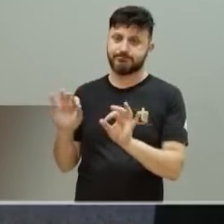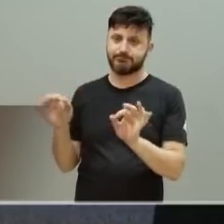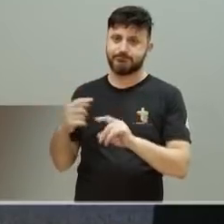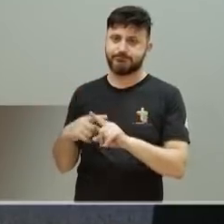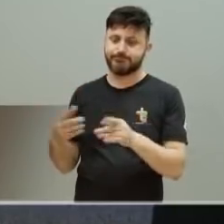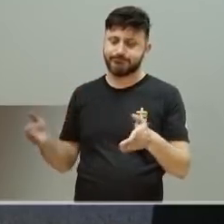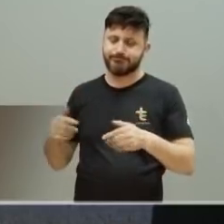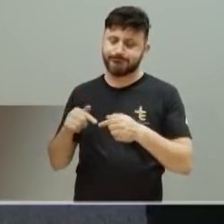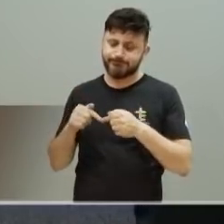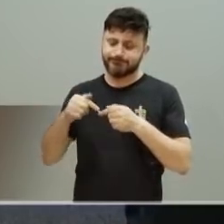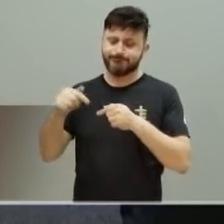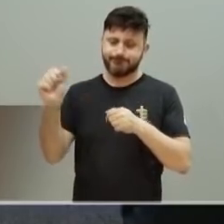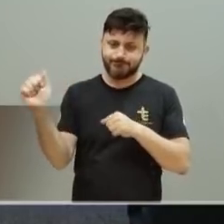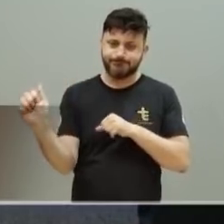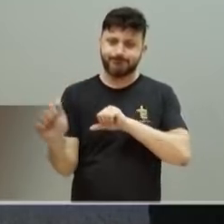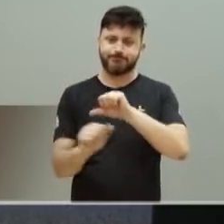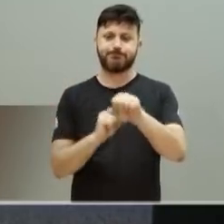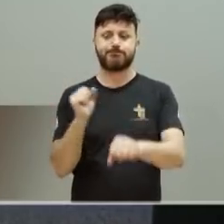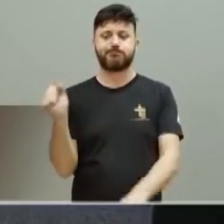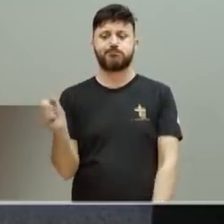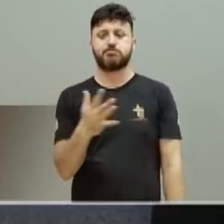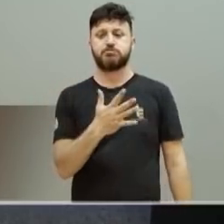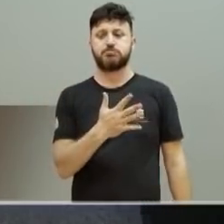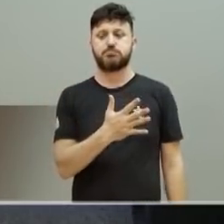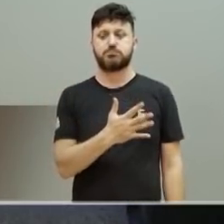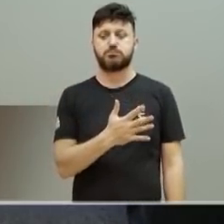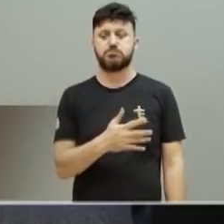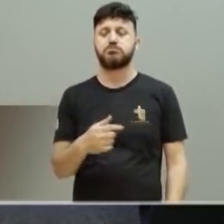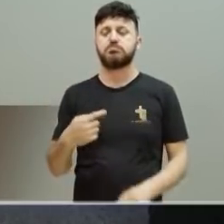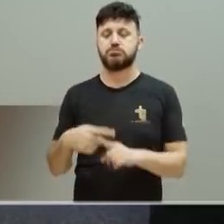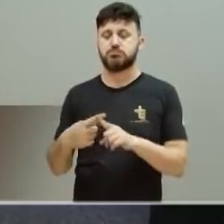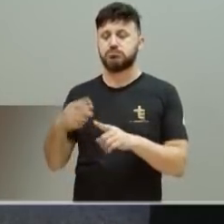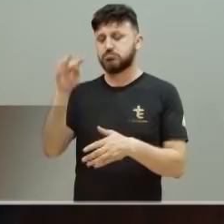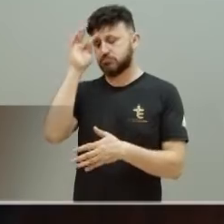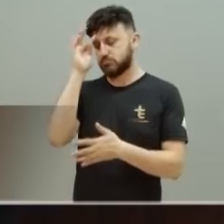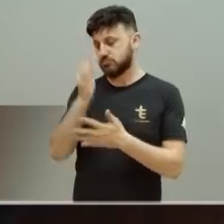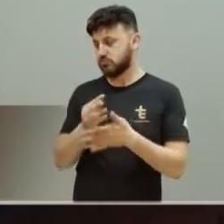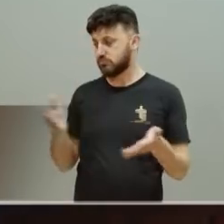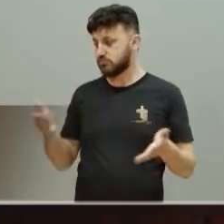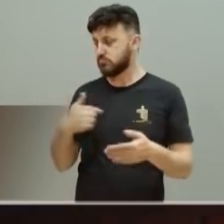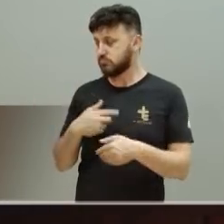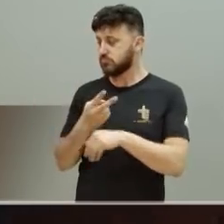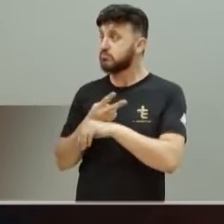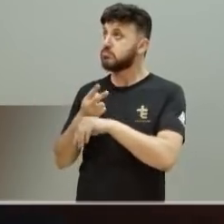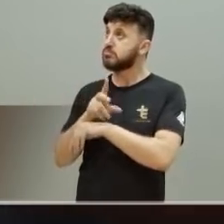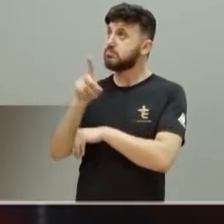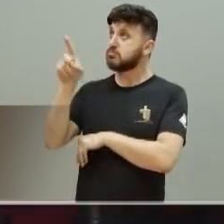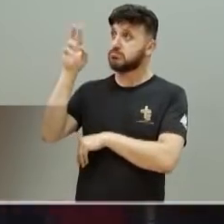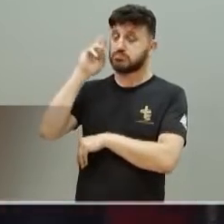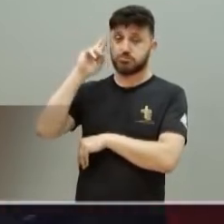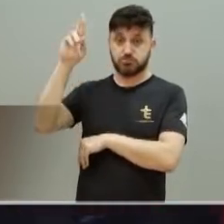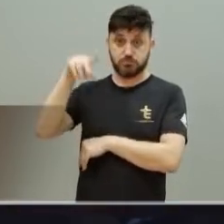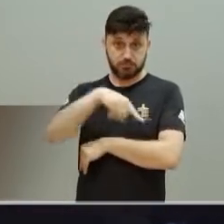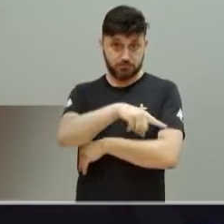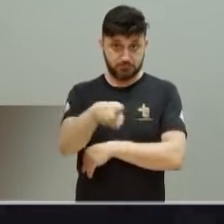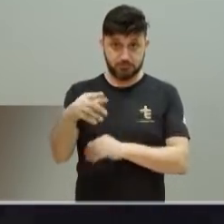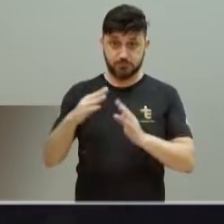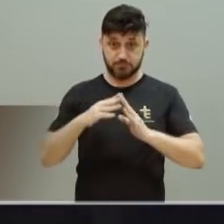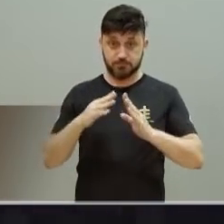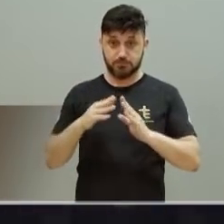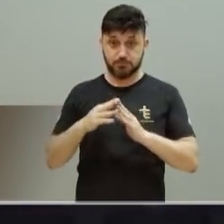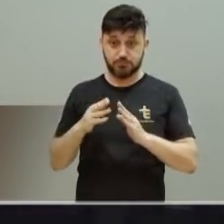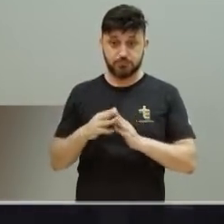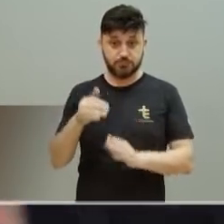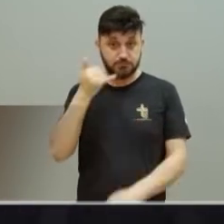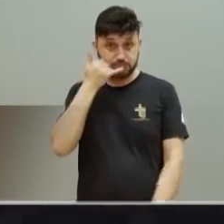com toda fé, eu te busco, Senhor. Com toda fé, você que está em casa, ligou